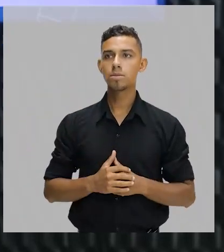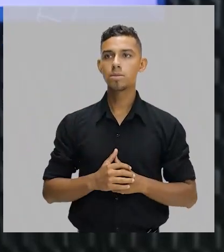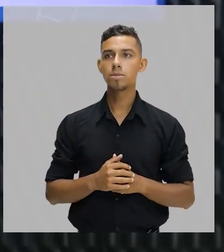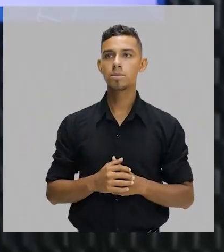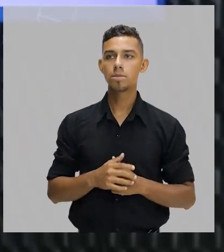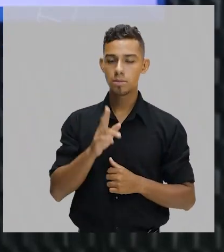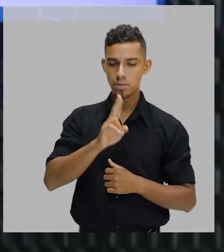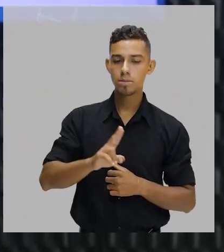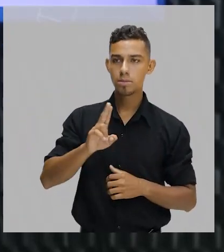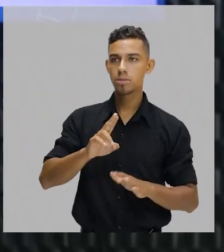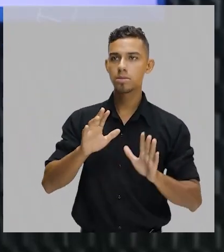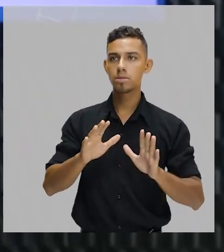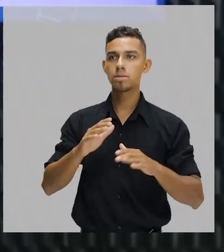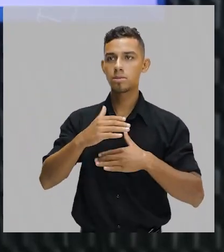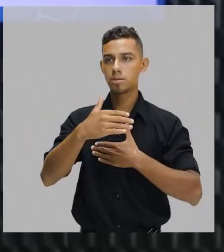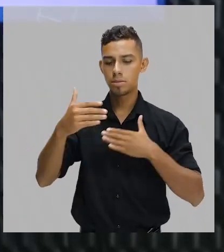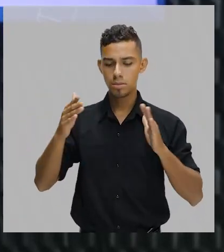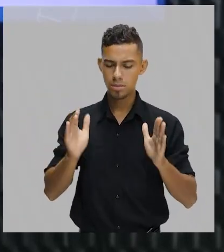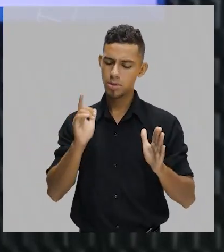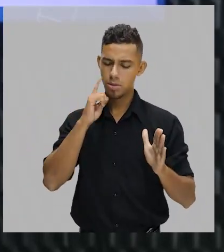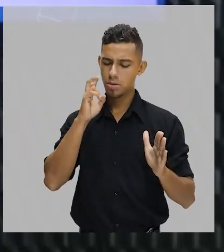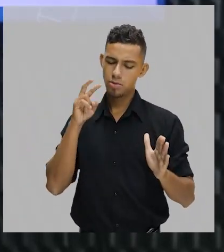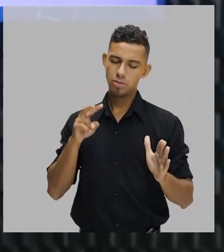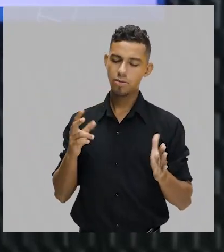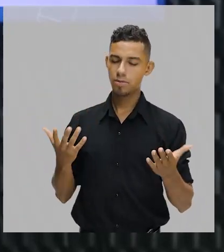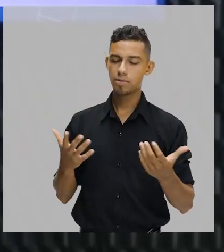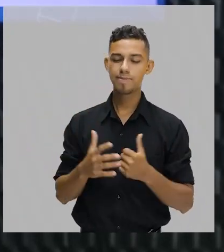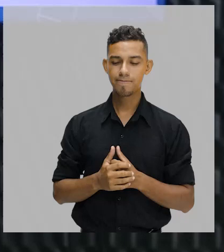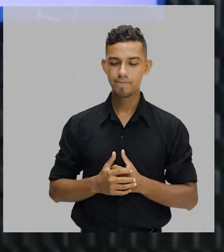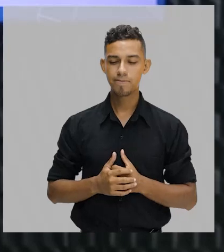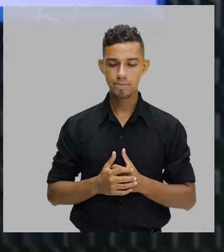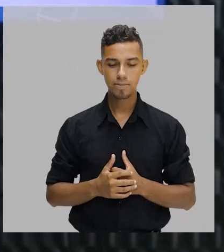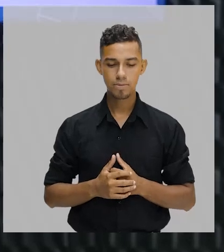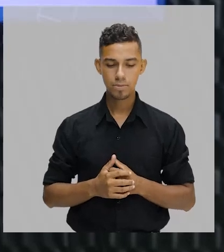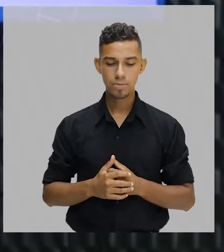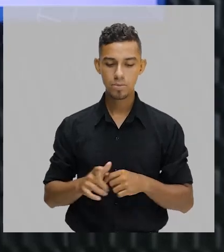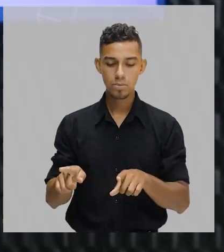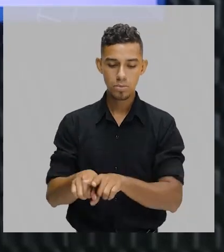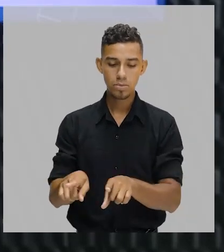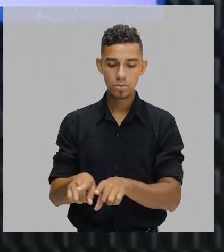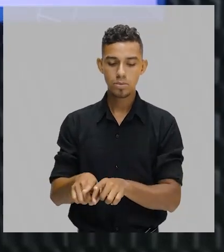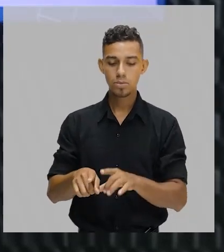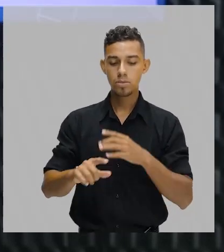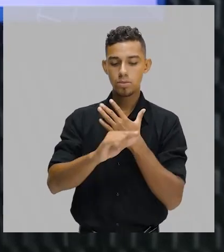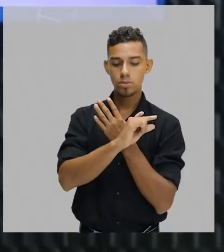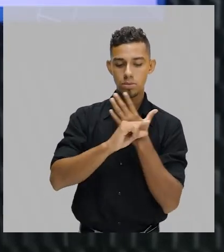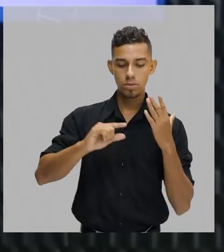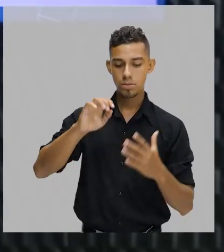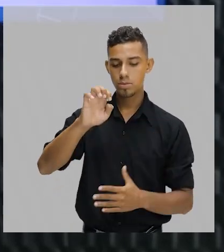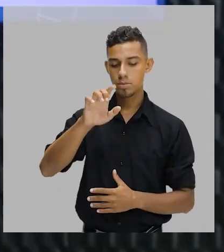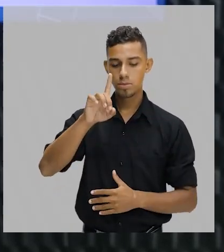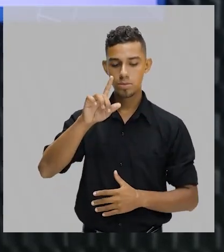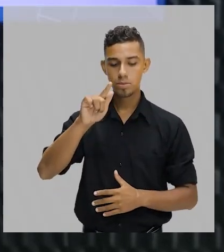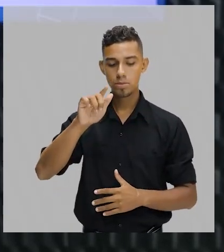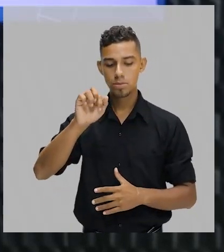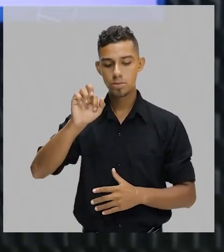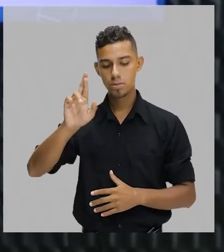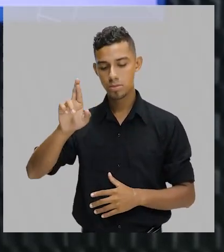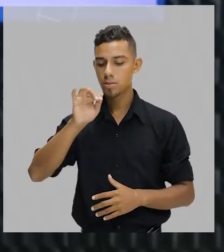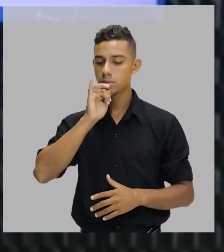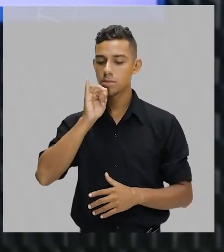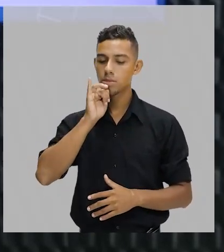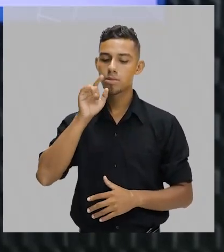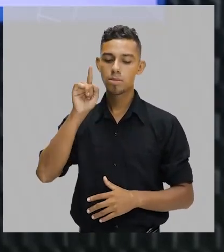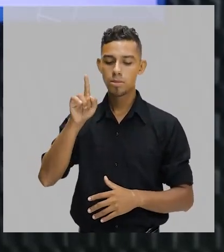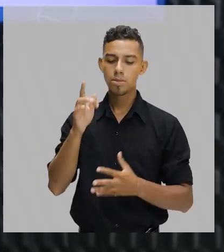vou usar. Mas eu dou uma peninha quando eu olho aquilo ali. De qualquer forma, o Degas trabalhava com pastel, que é um giz geralmente quadrado, que é um giz seco com uma